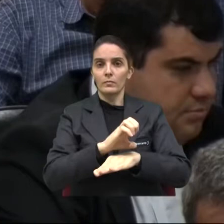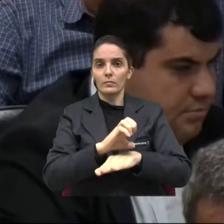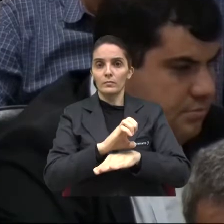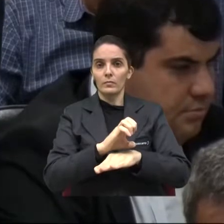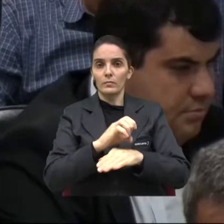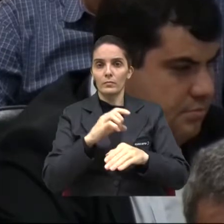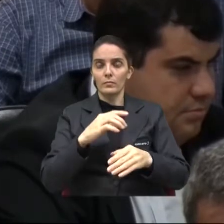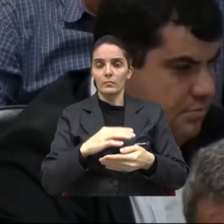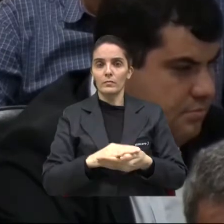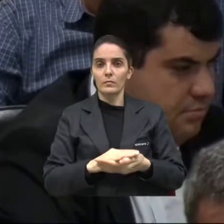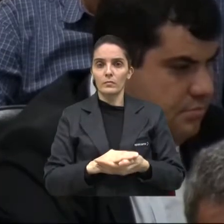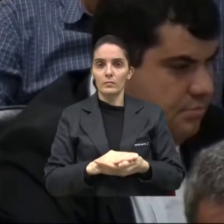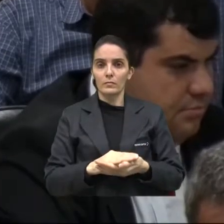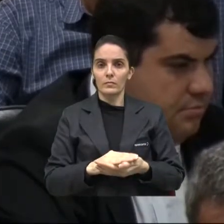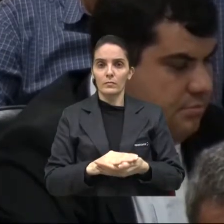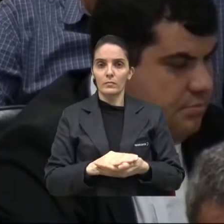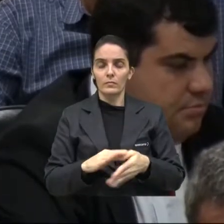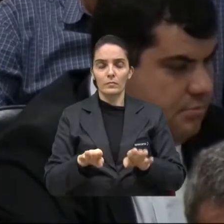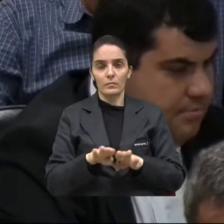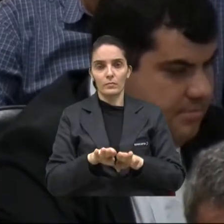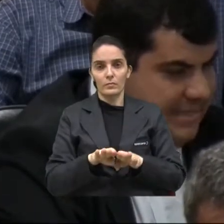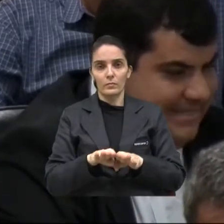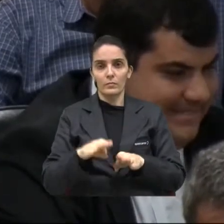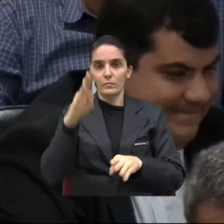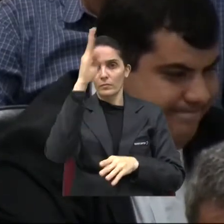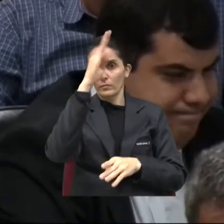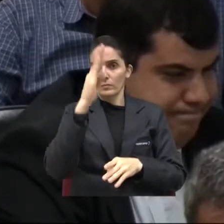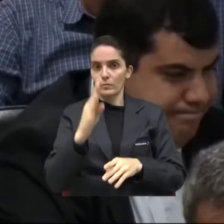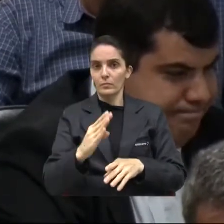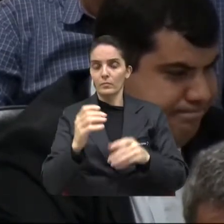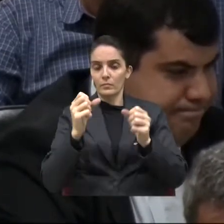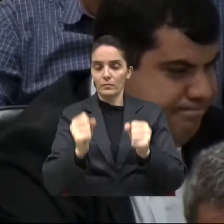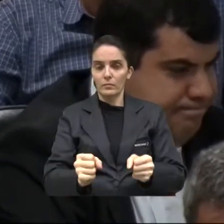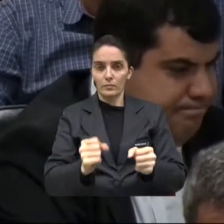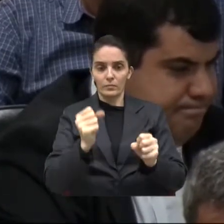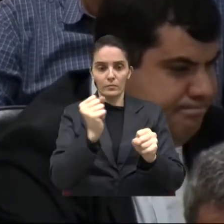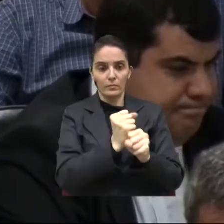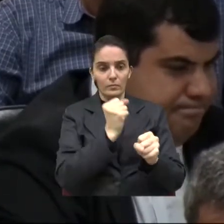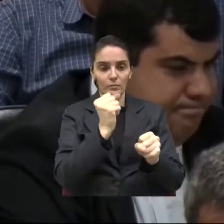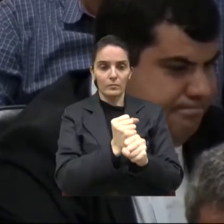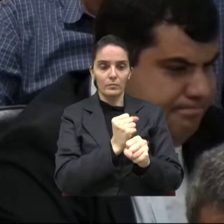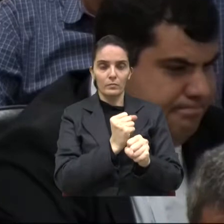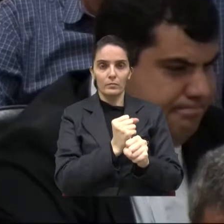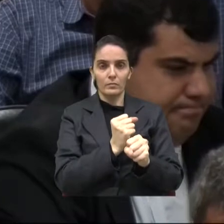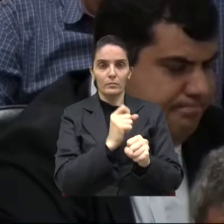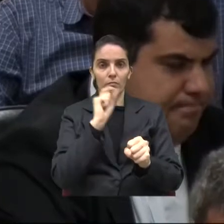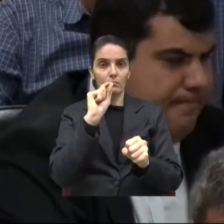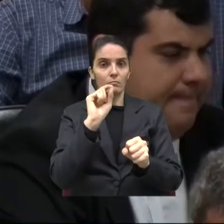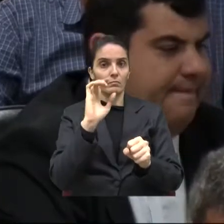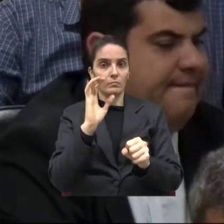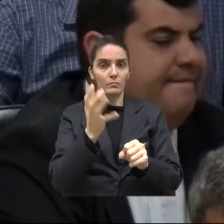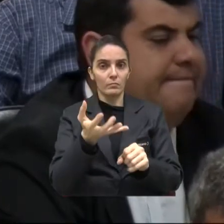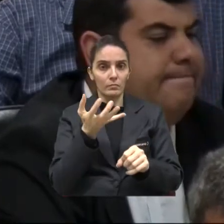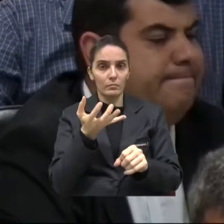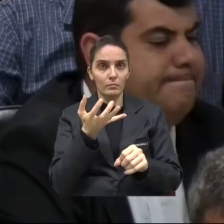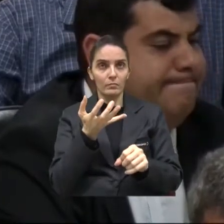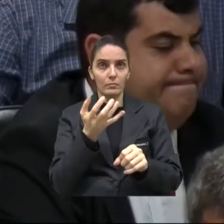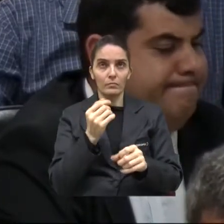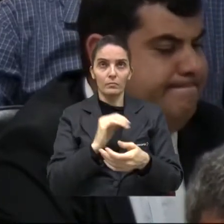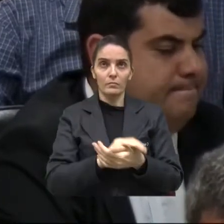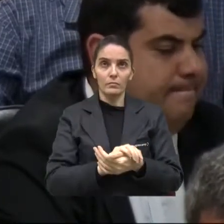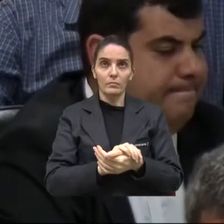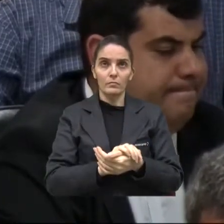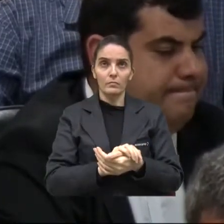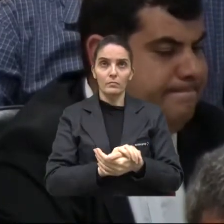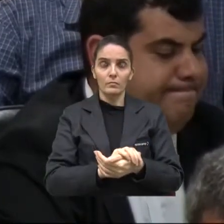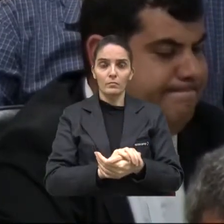Limeira, no Estado e na União, ele pode construir o que ele deseja, que é, se for uma rodoviária,